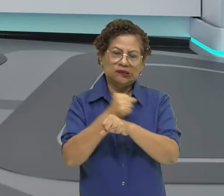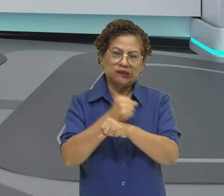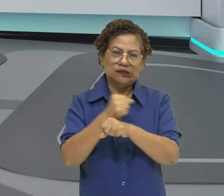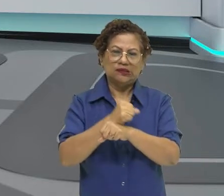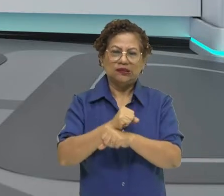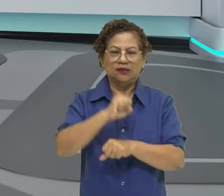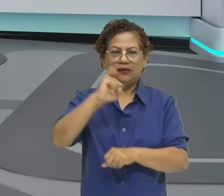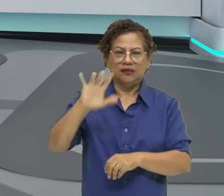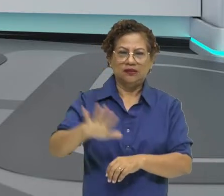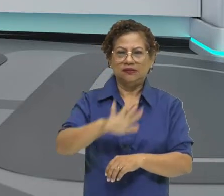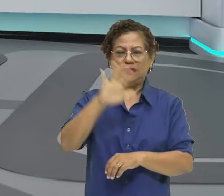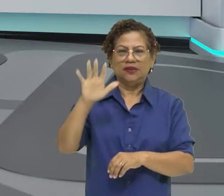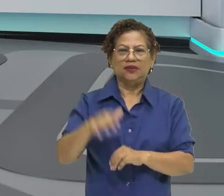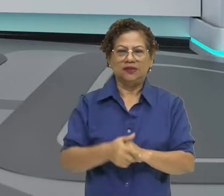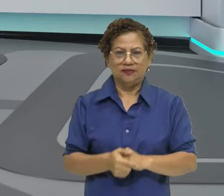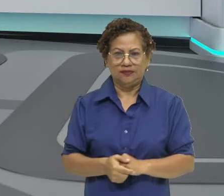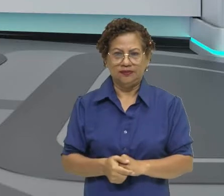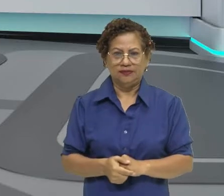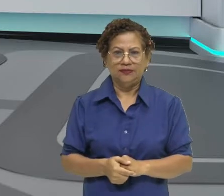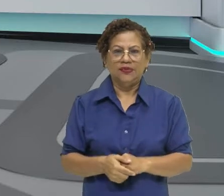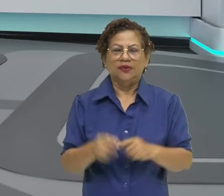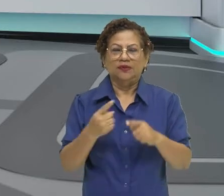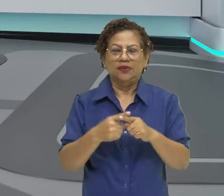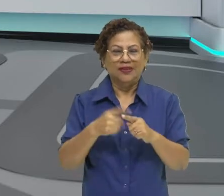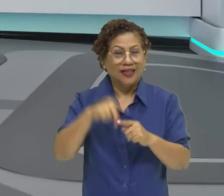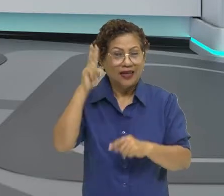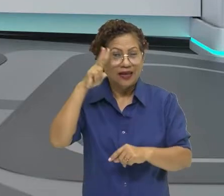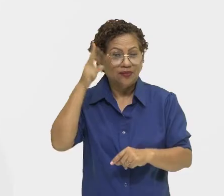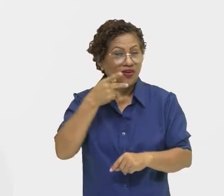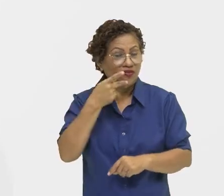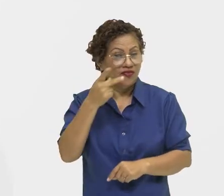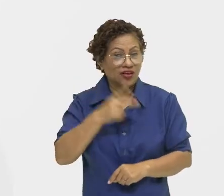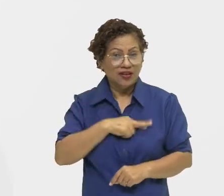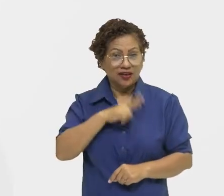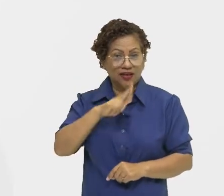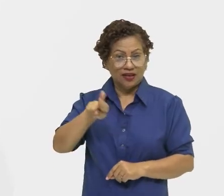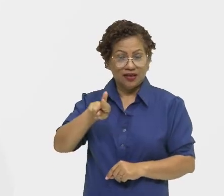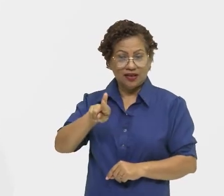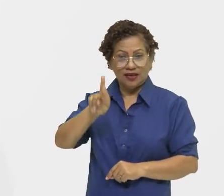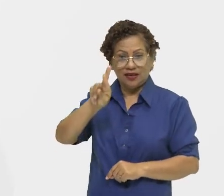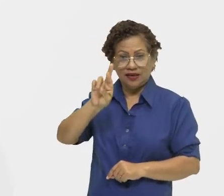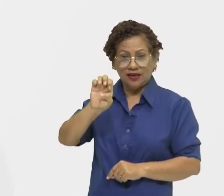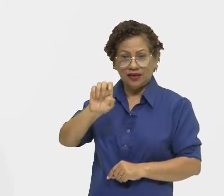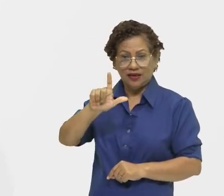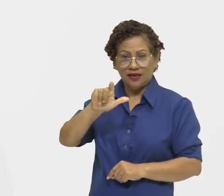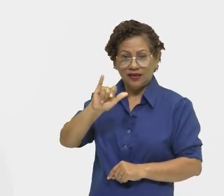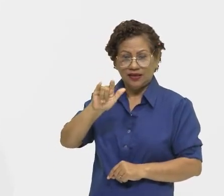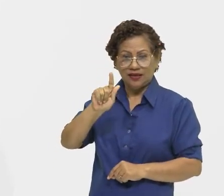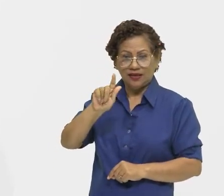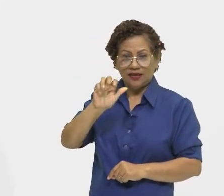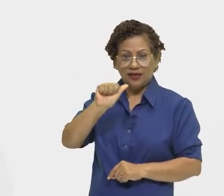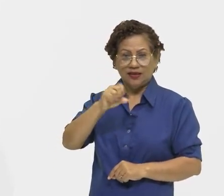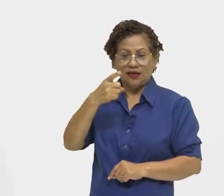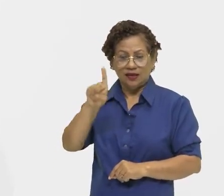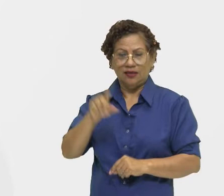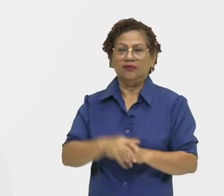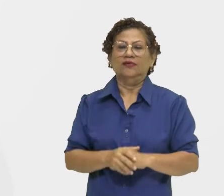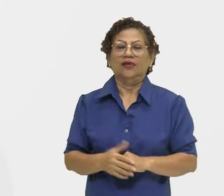é uma arte ligada ao espírito, à religião, lembra que eu falei? Reforcei várias vezes a religião. A arte